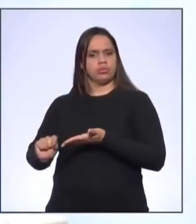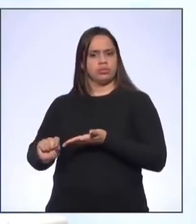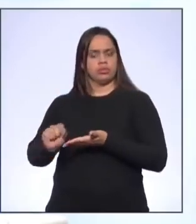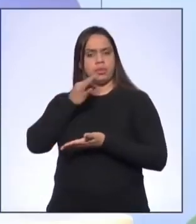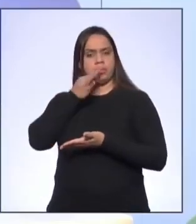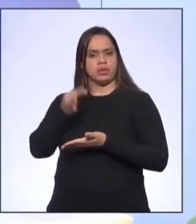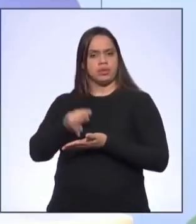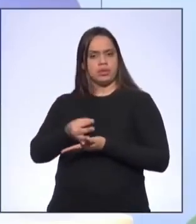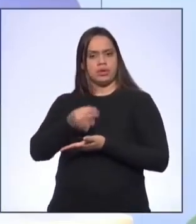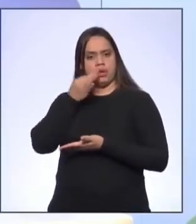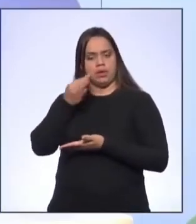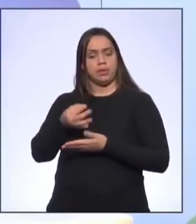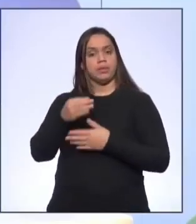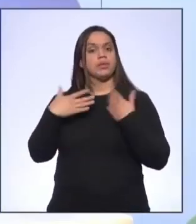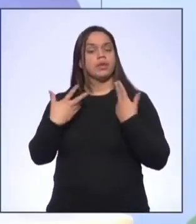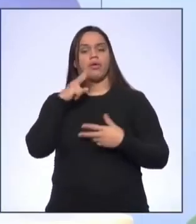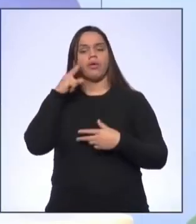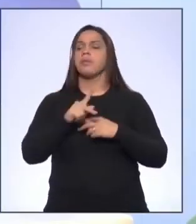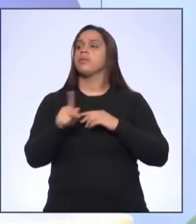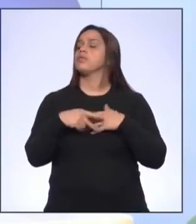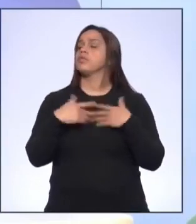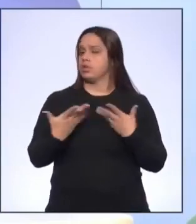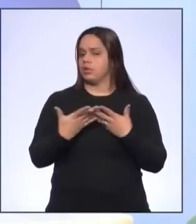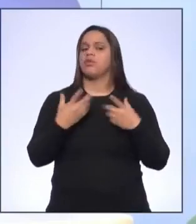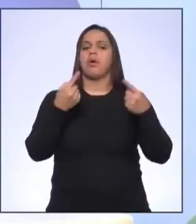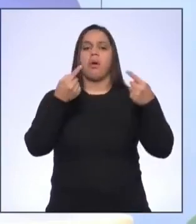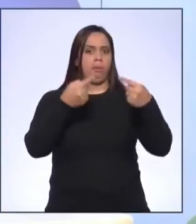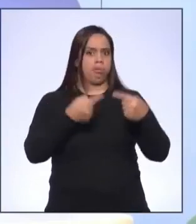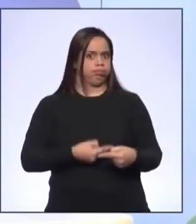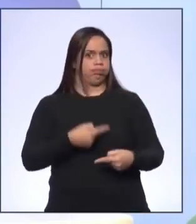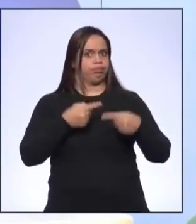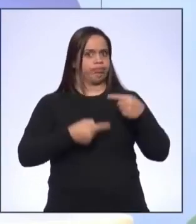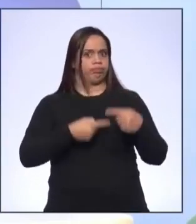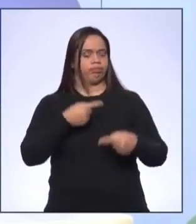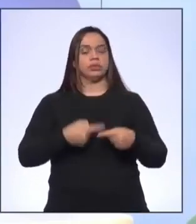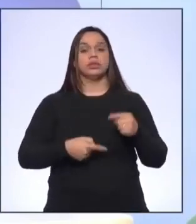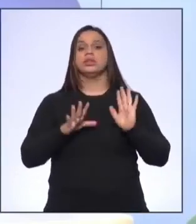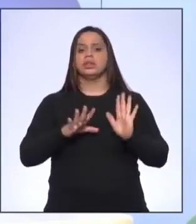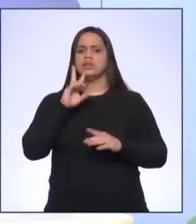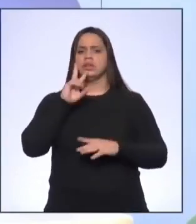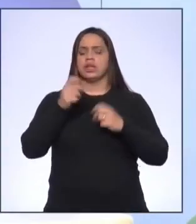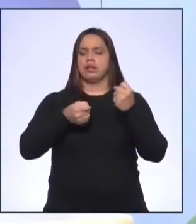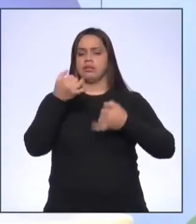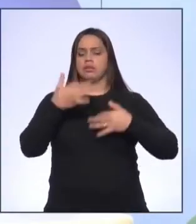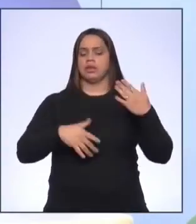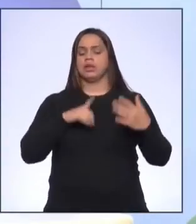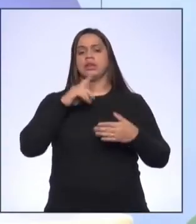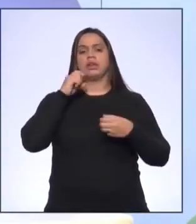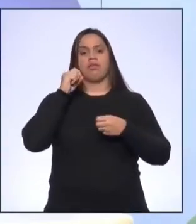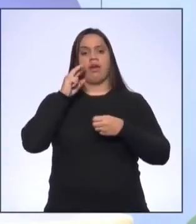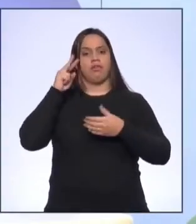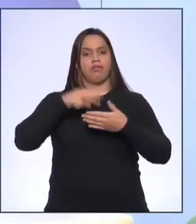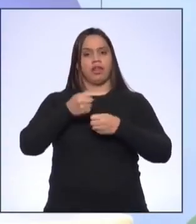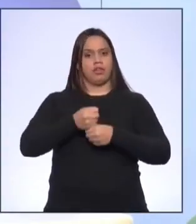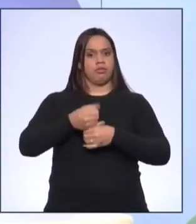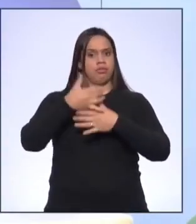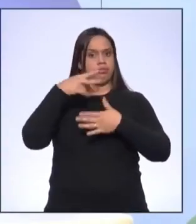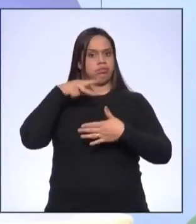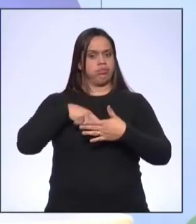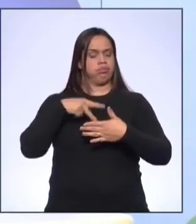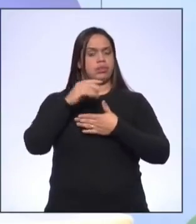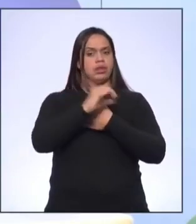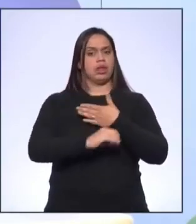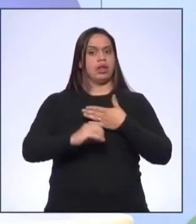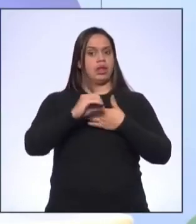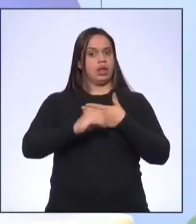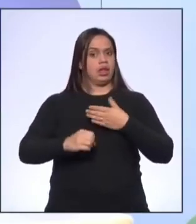Professora? Então, foi bem polêmico, professora. Enquanto você explicou, dei mais uma olhada aqui nas